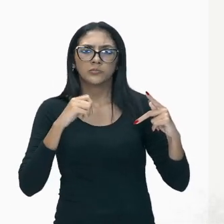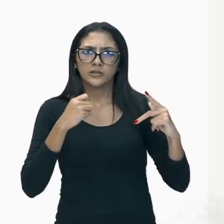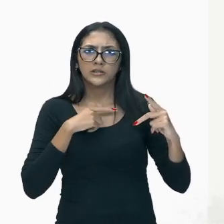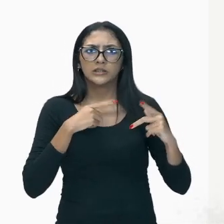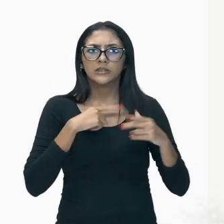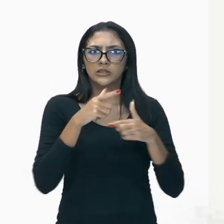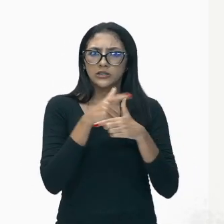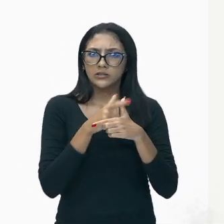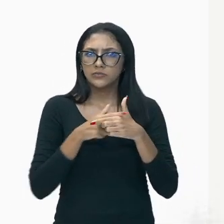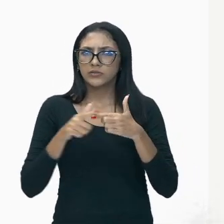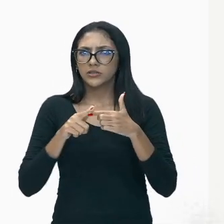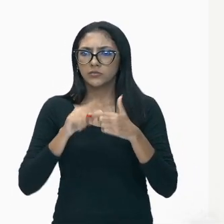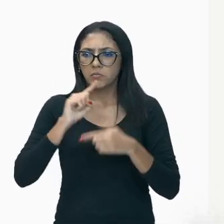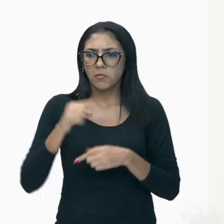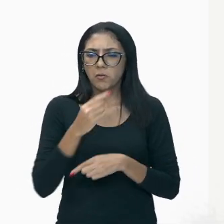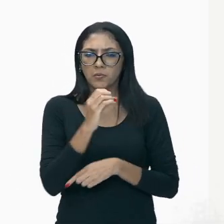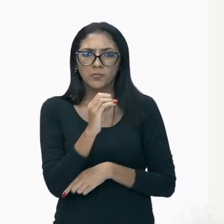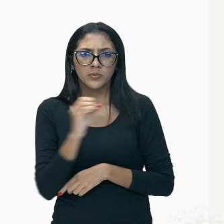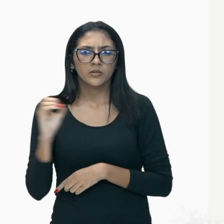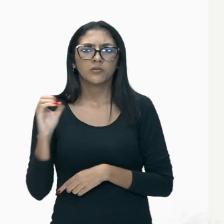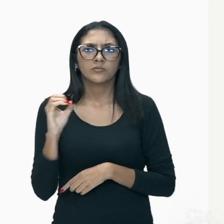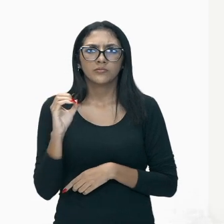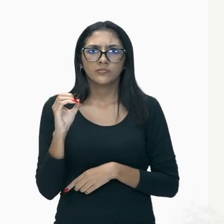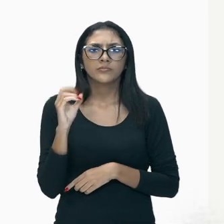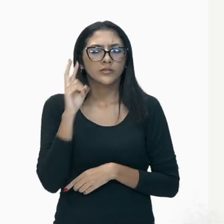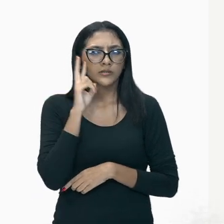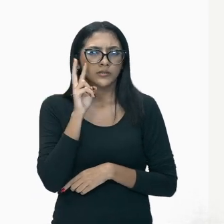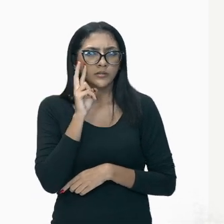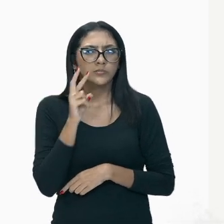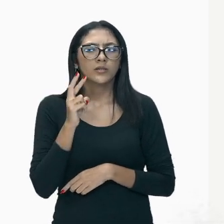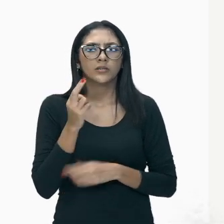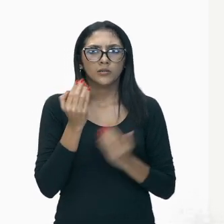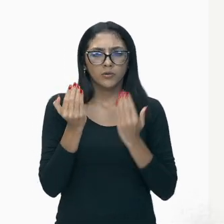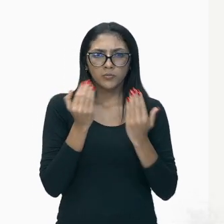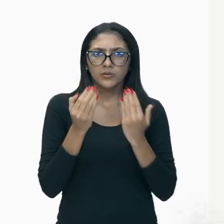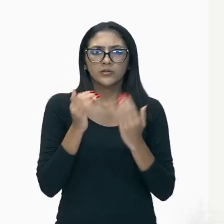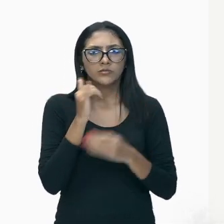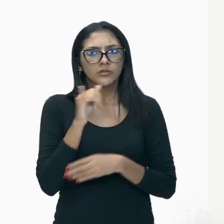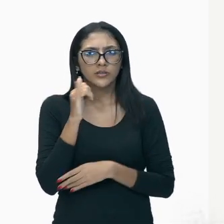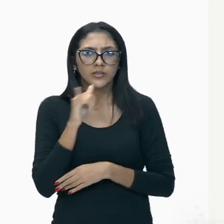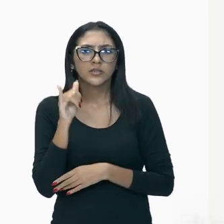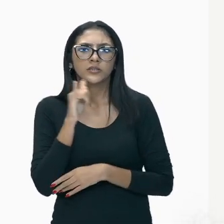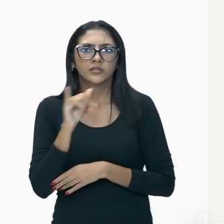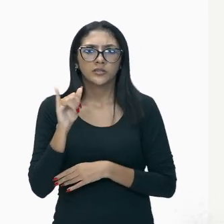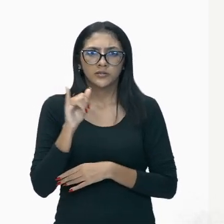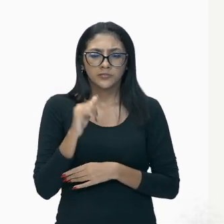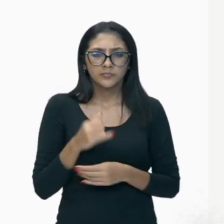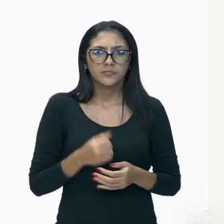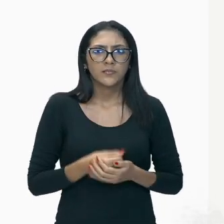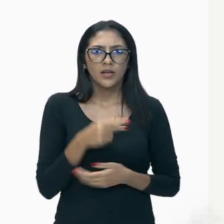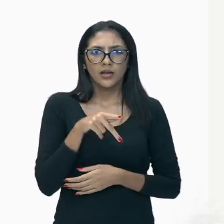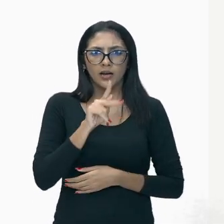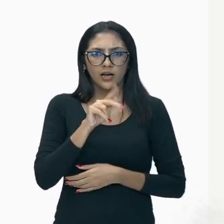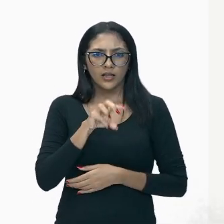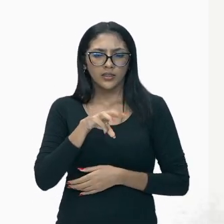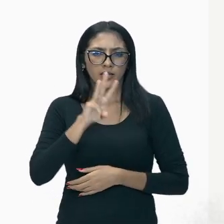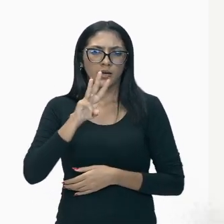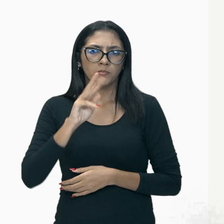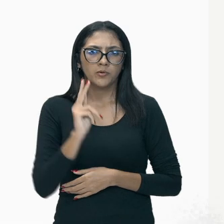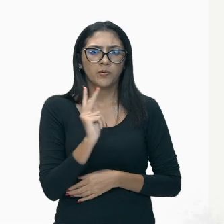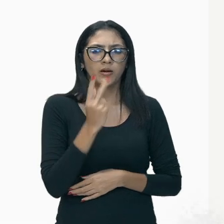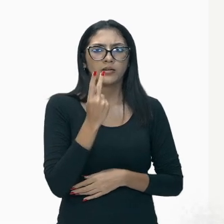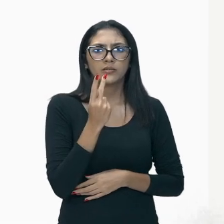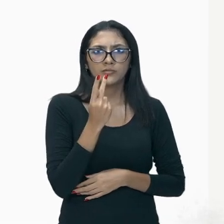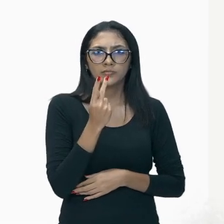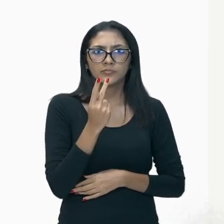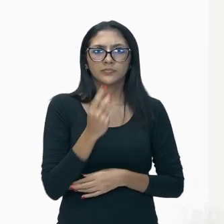1000. Então, não esqueçam, unidade de energia elétrica é quilowatt-hora, mas